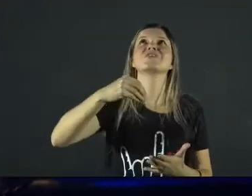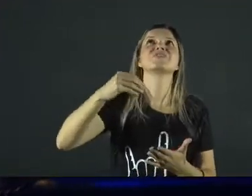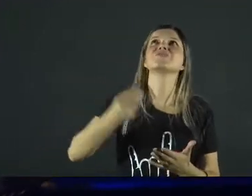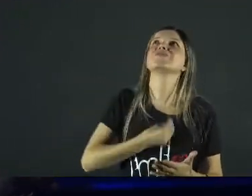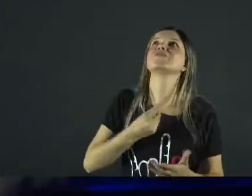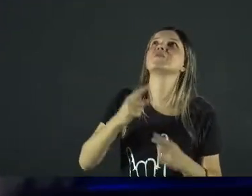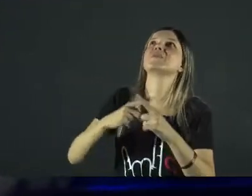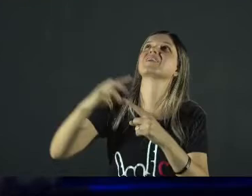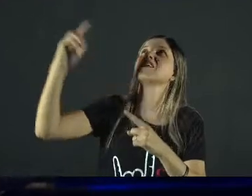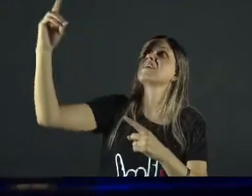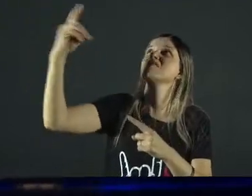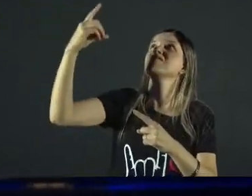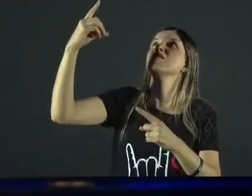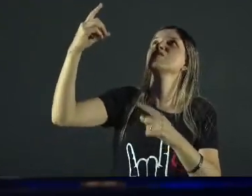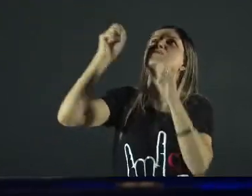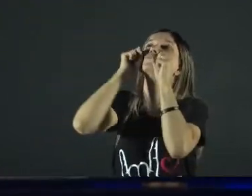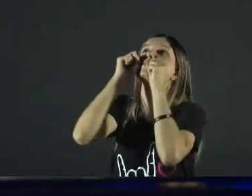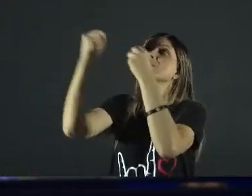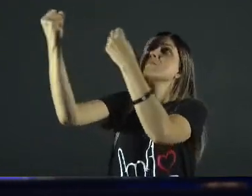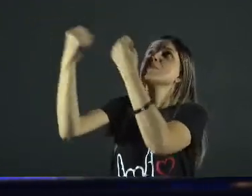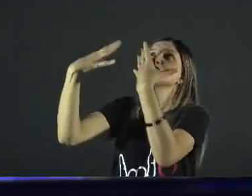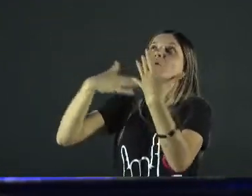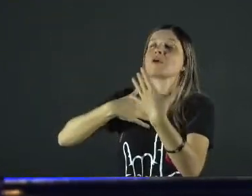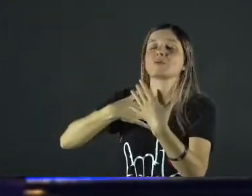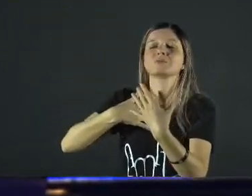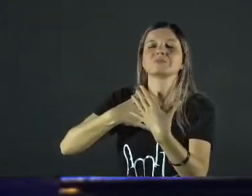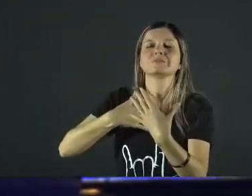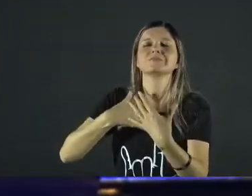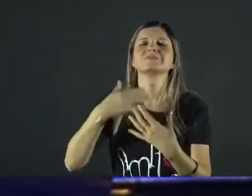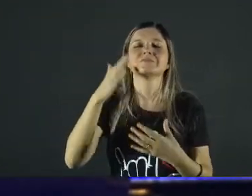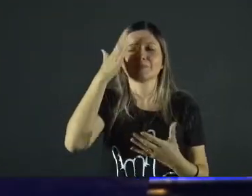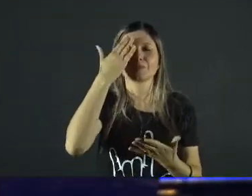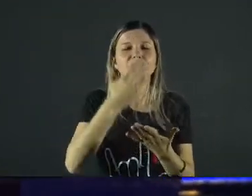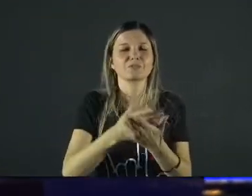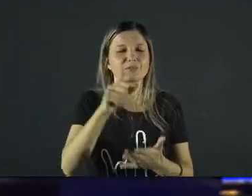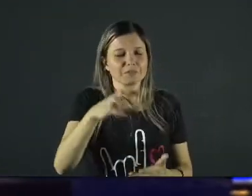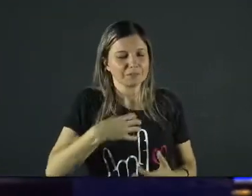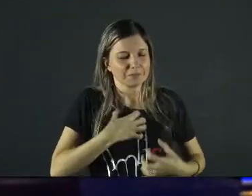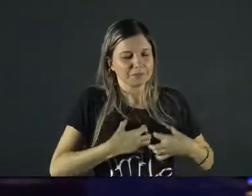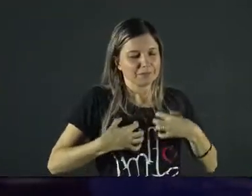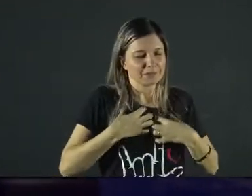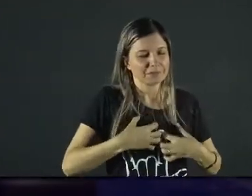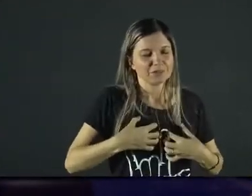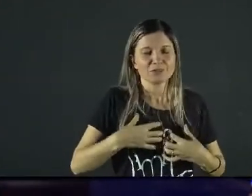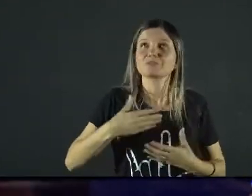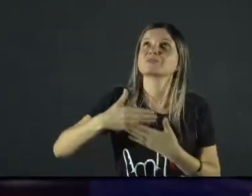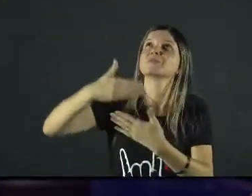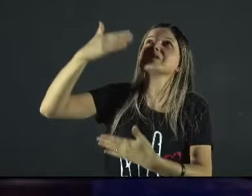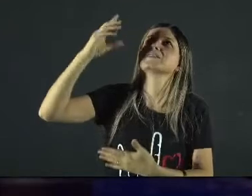Deus. Eu acredito que você está sentindo a presença de Deus aí onde você está.